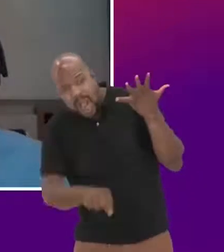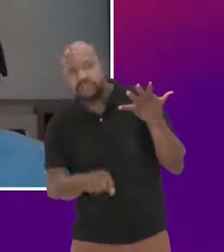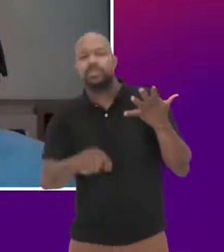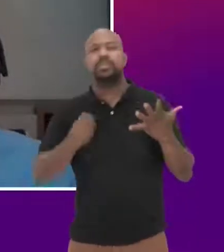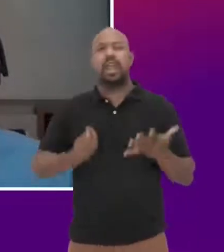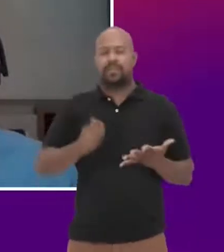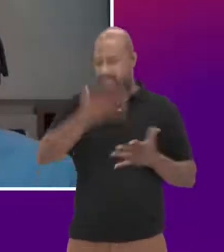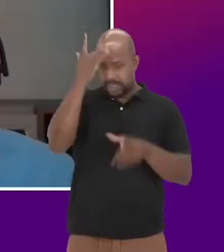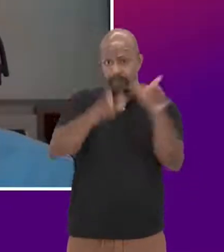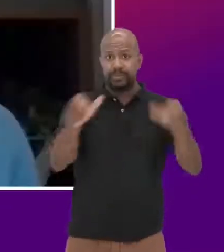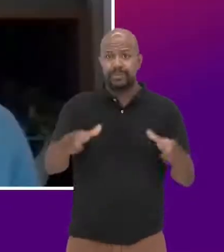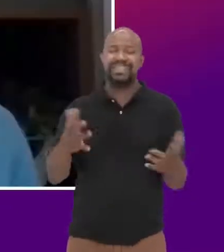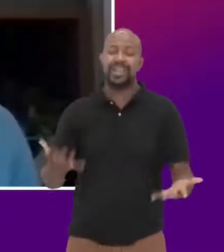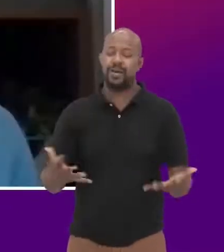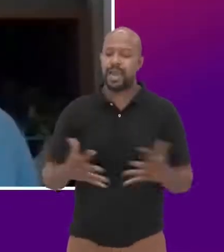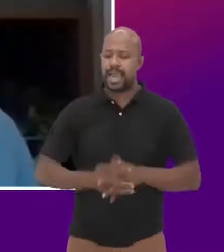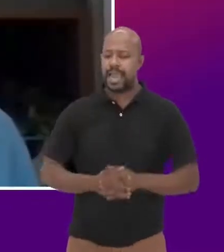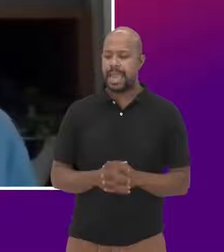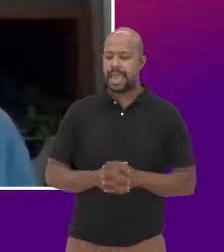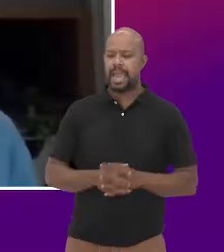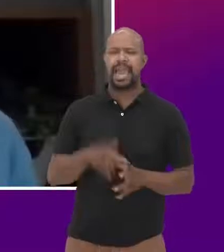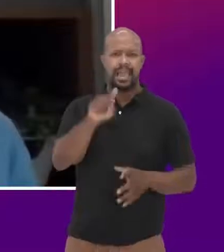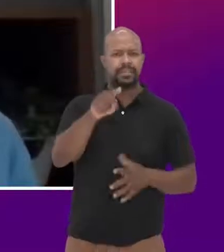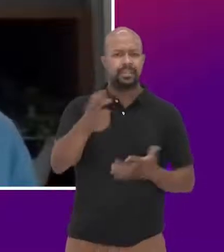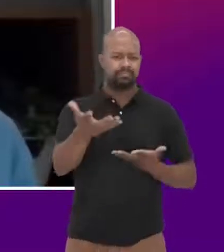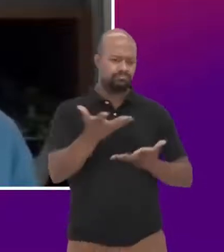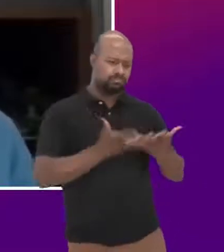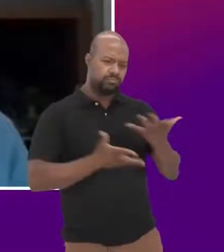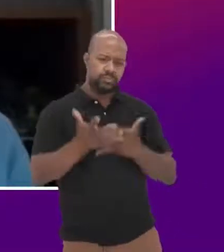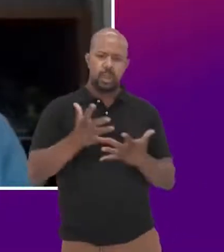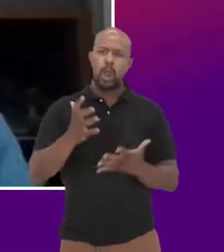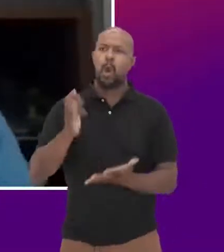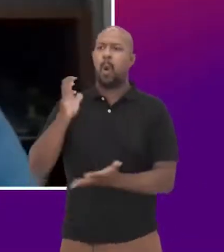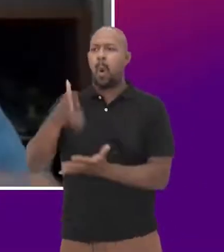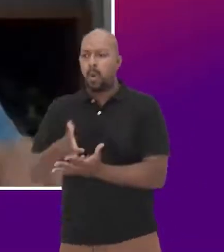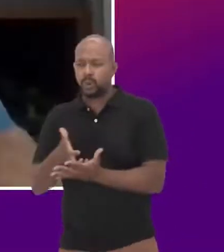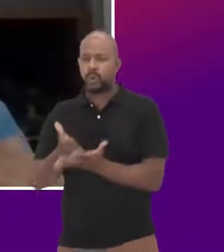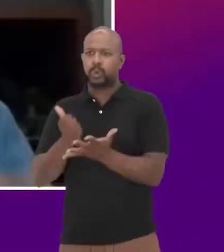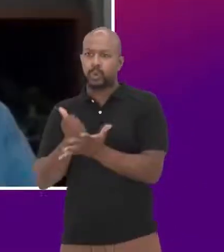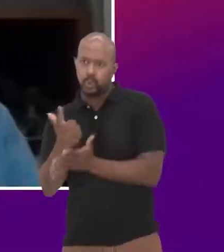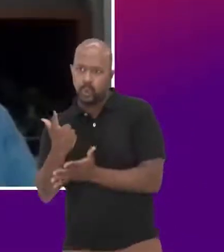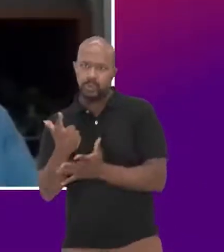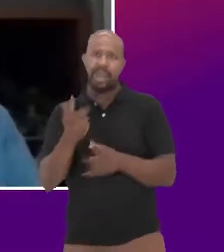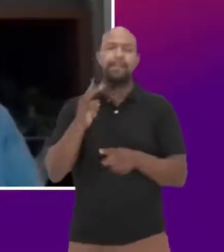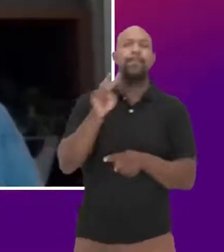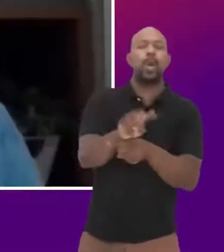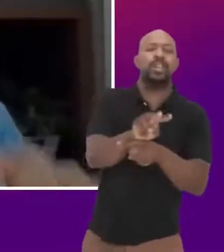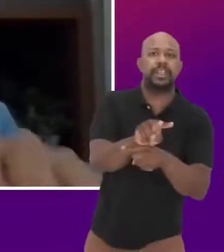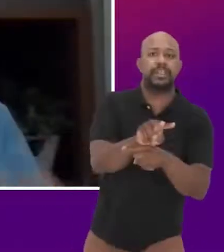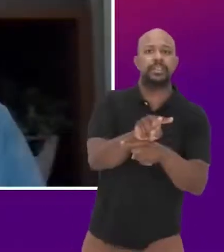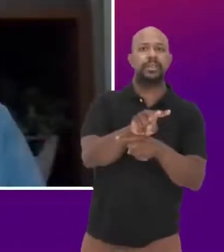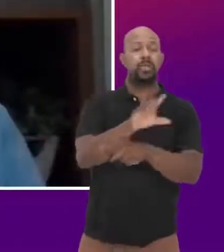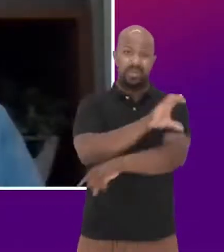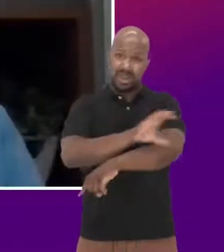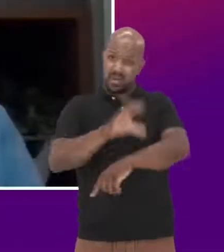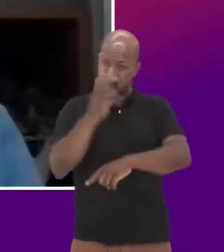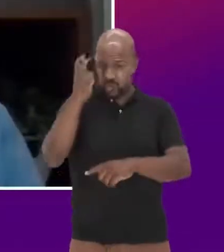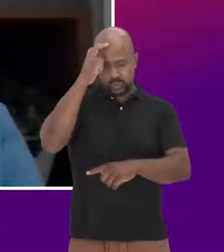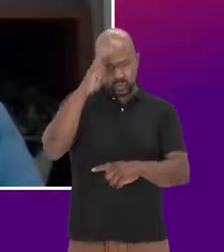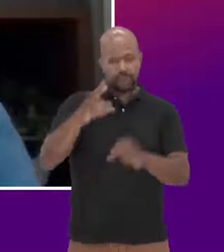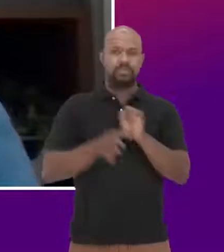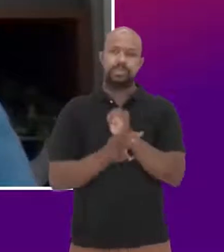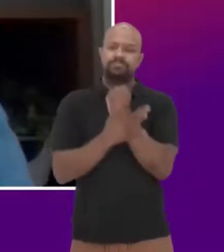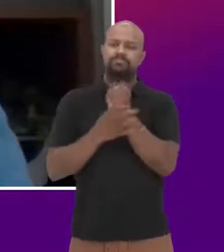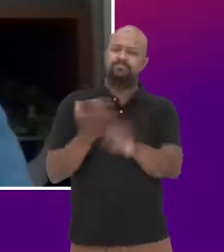atuação da vida das pessoas. Então, essa relação de consumo e a relação da proteção, da cultura do